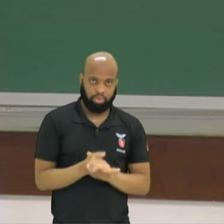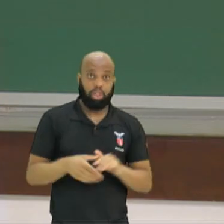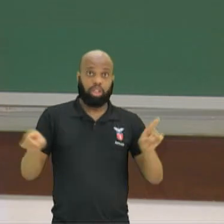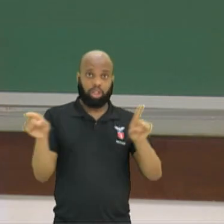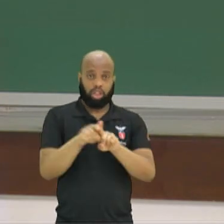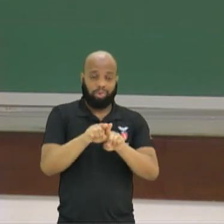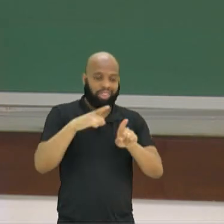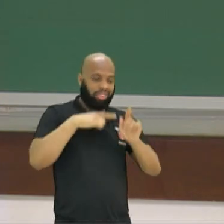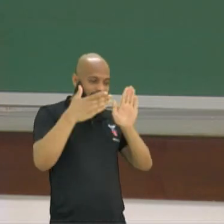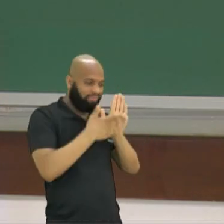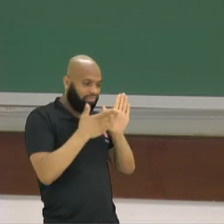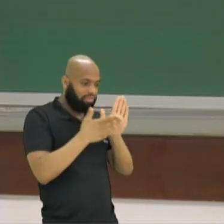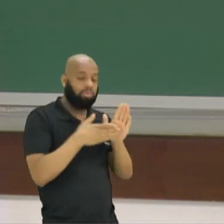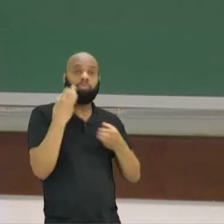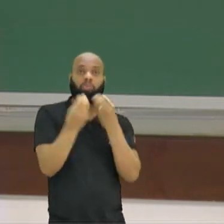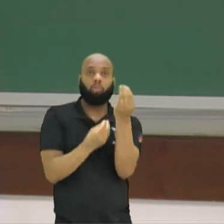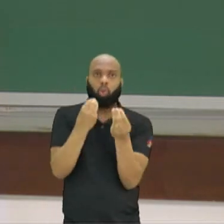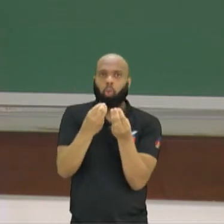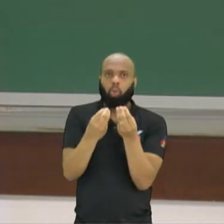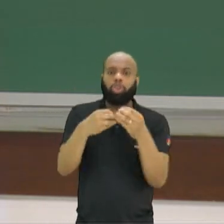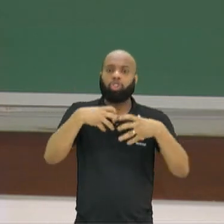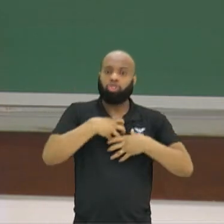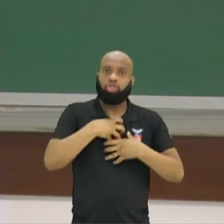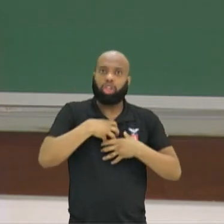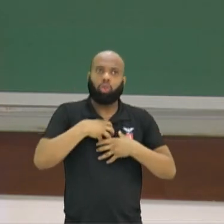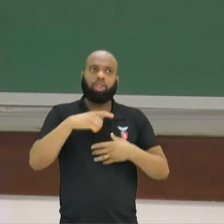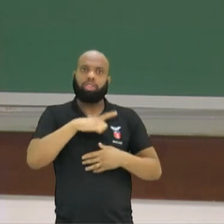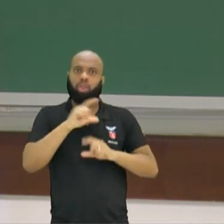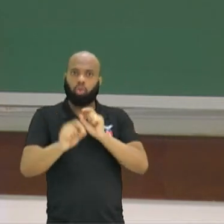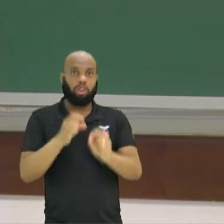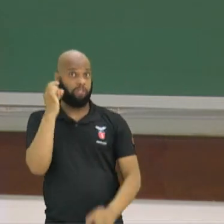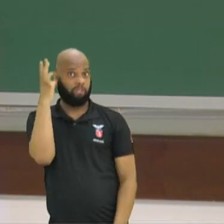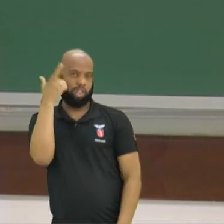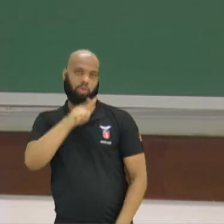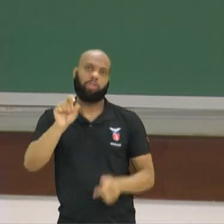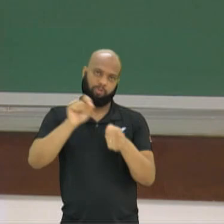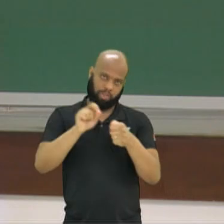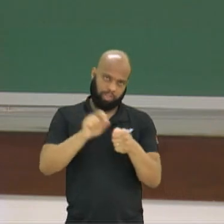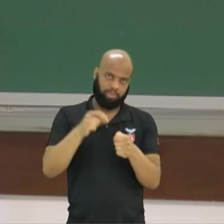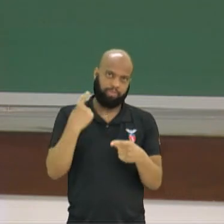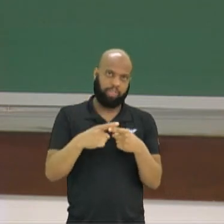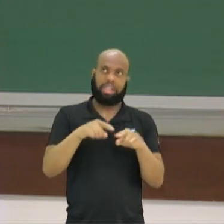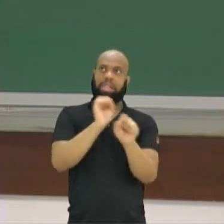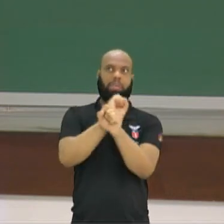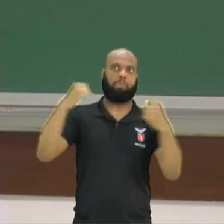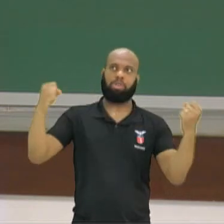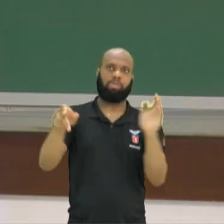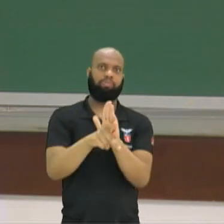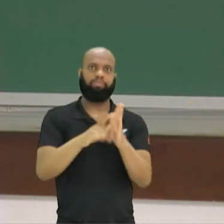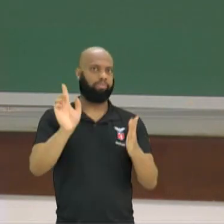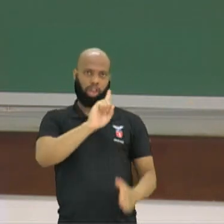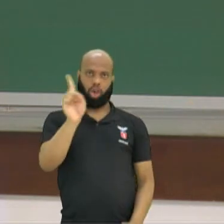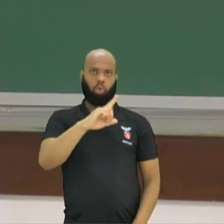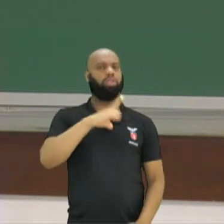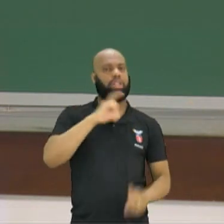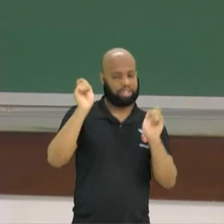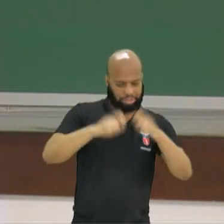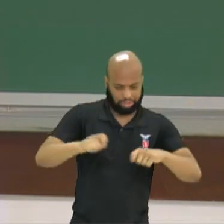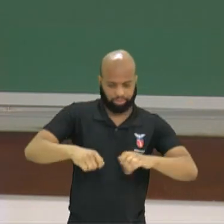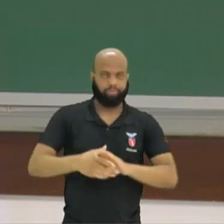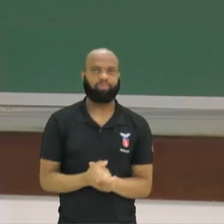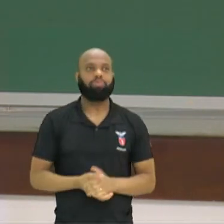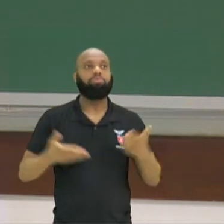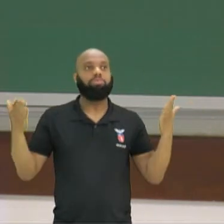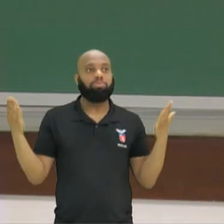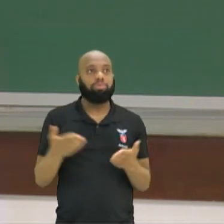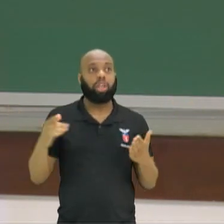essas propostas elas têm que ser plausíveis, elas têm que ser fáceis de serem executadas, ou serem possíveis de serem executadas, beleza? Então, olha só,